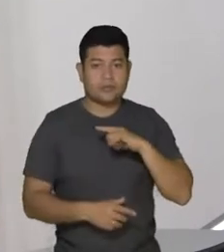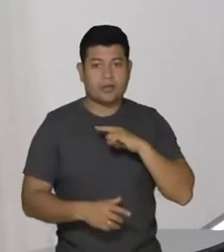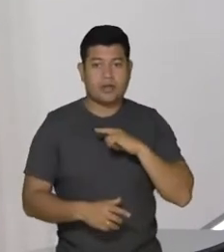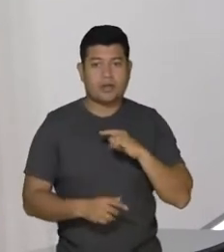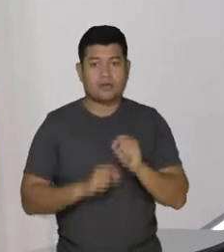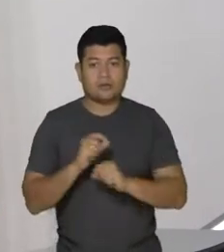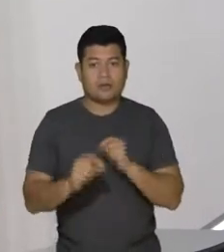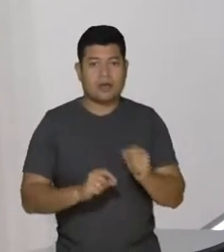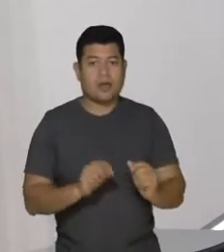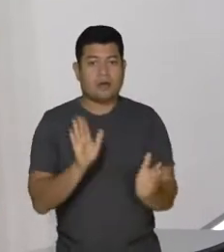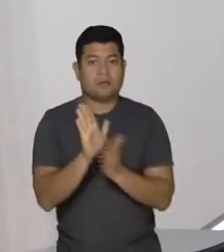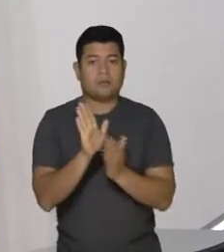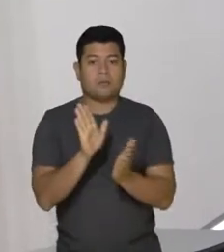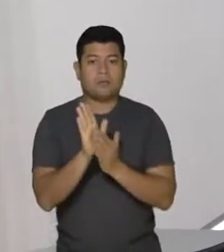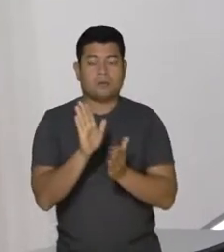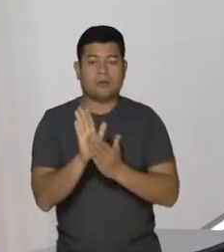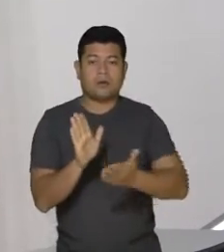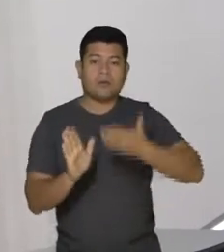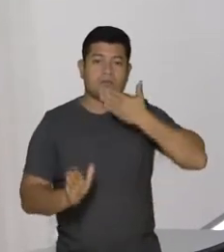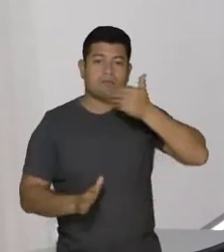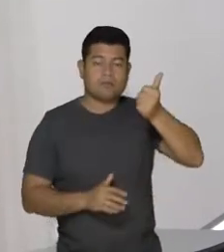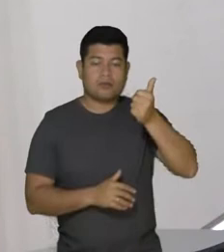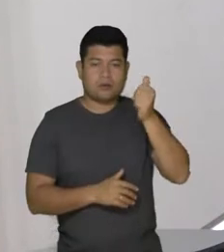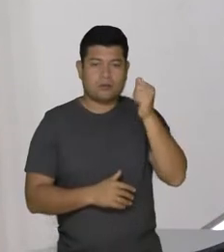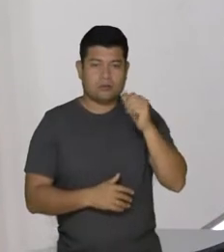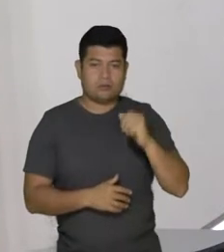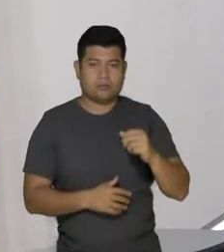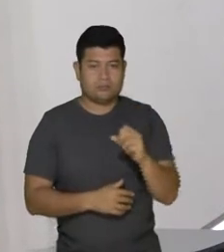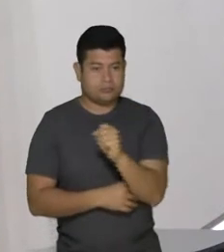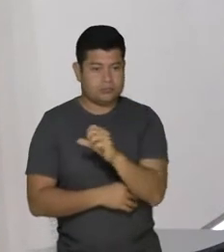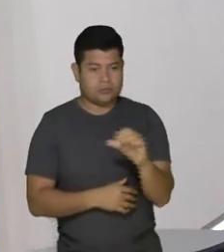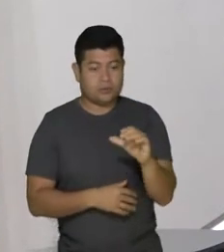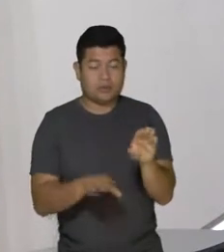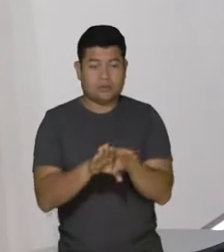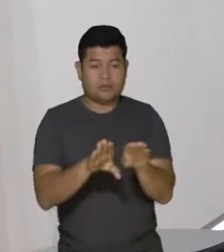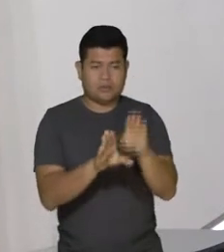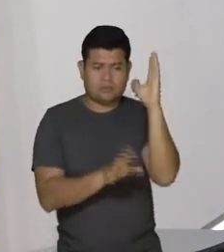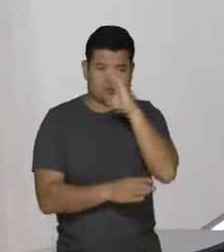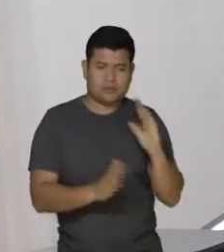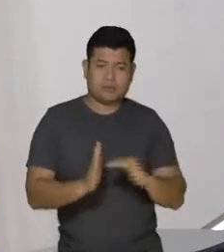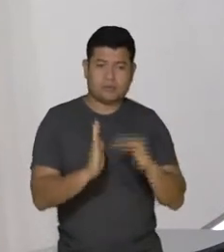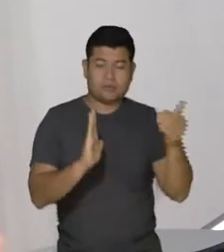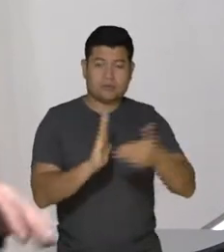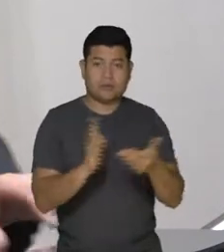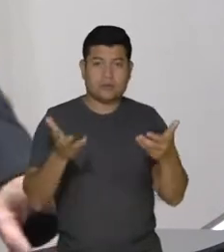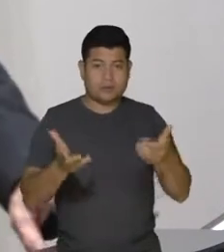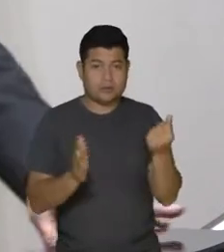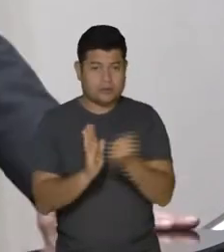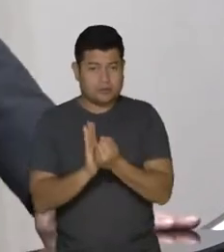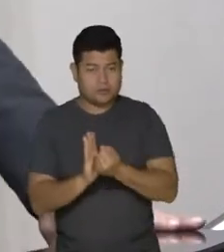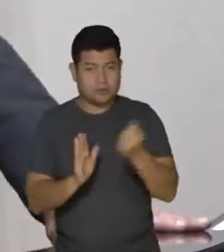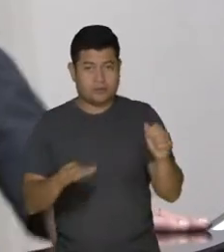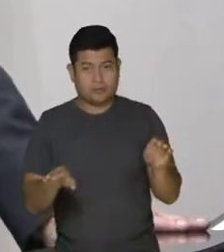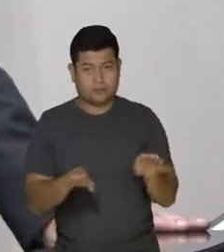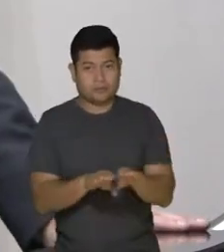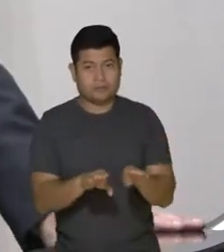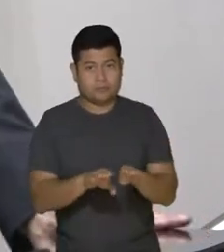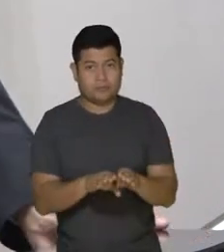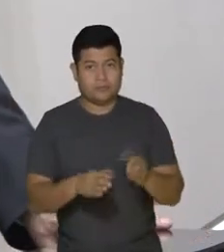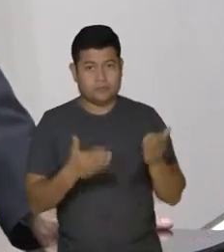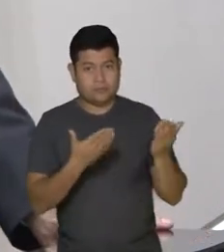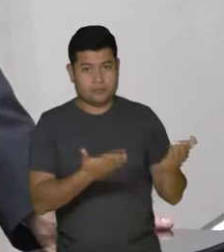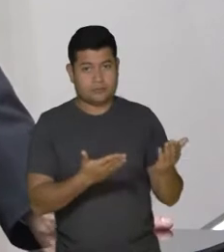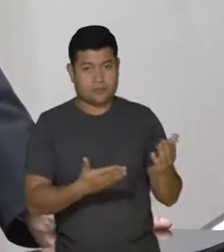daquilo que é a melhor pros catarinenses e para os brasileiros e aqui quero fazer um registro também ao candidato